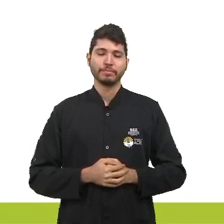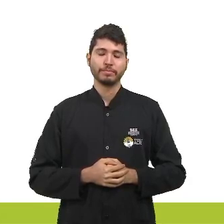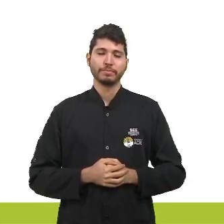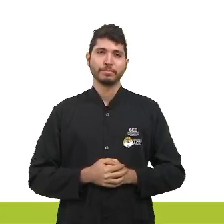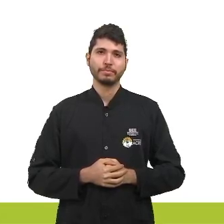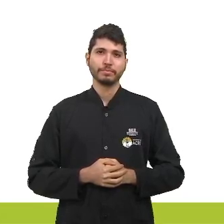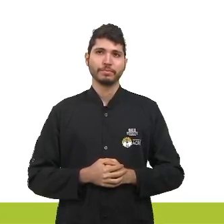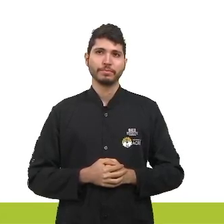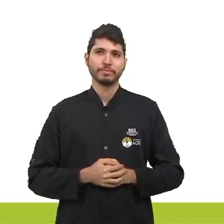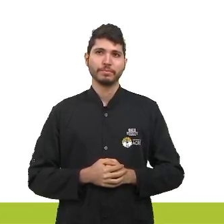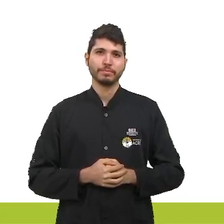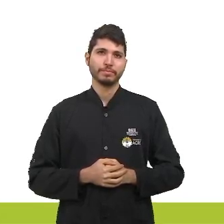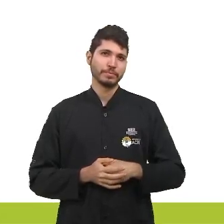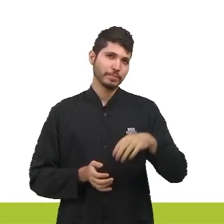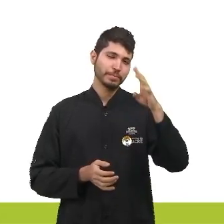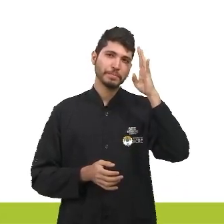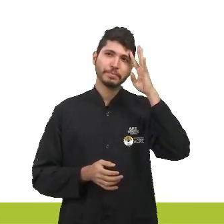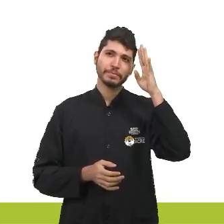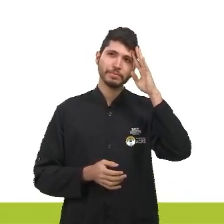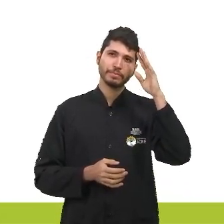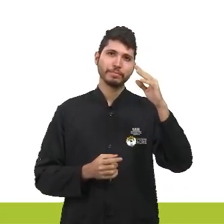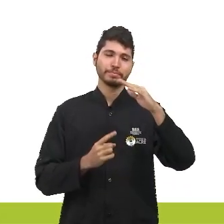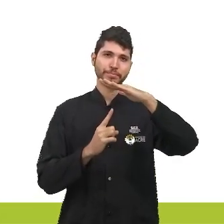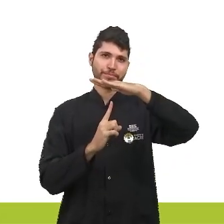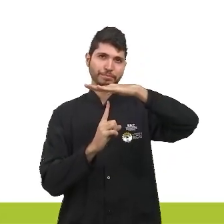destaque. Considere essa face aqui.